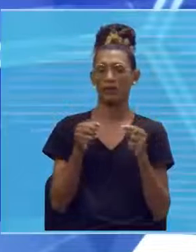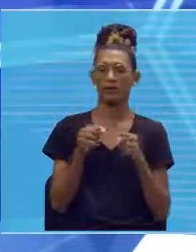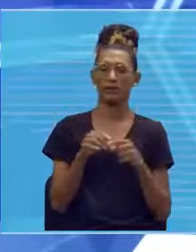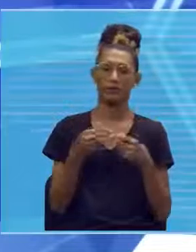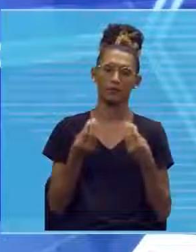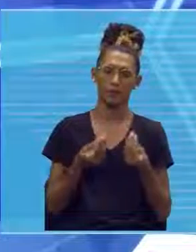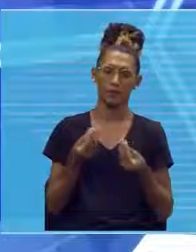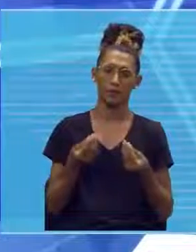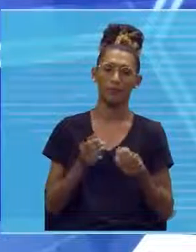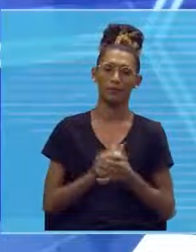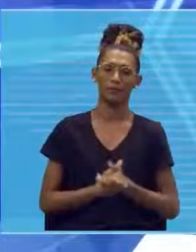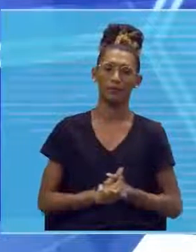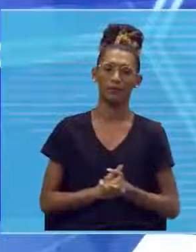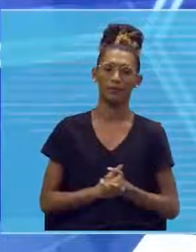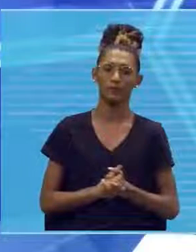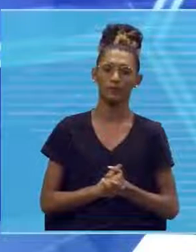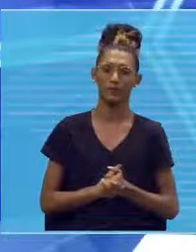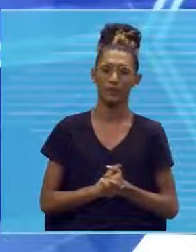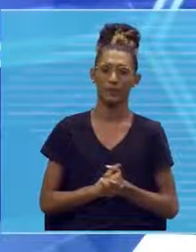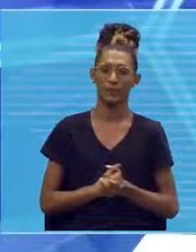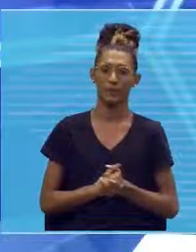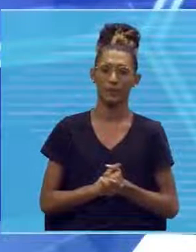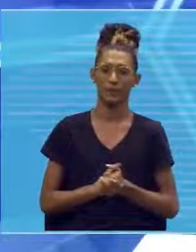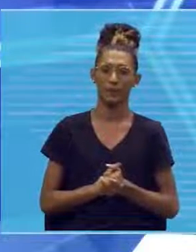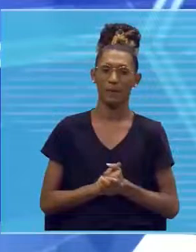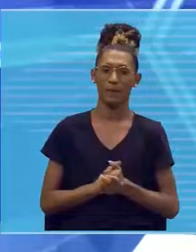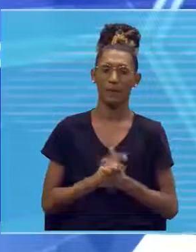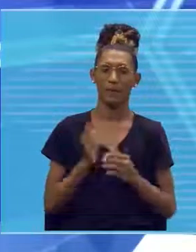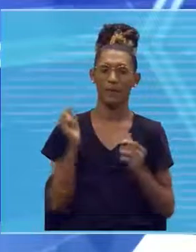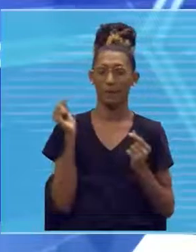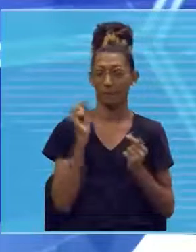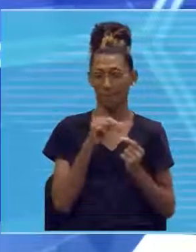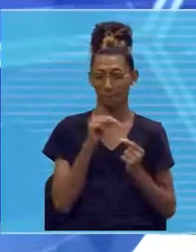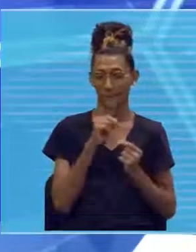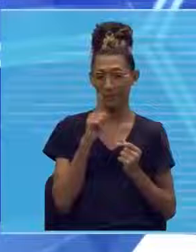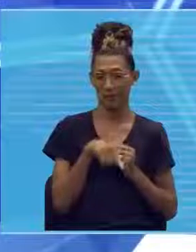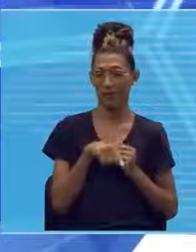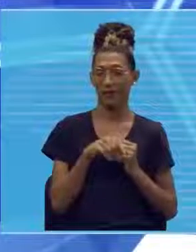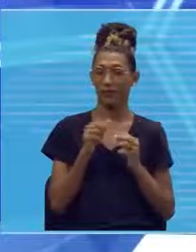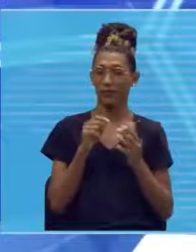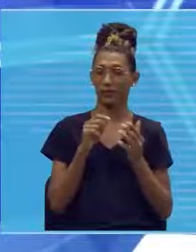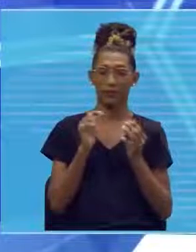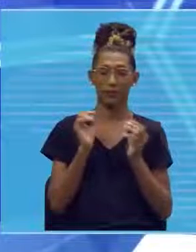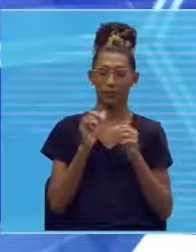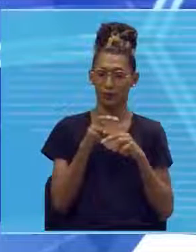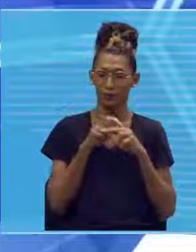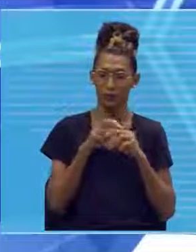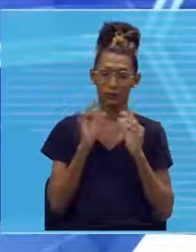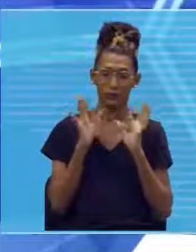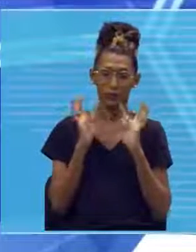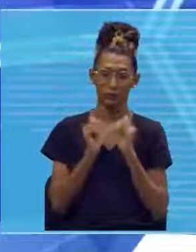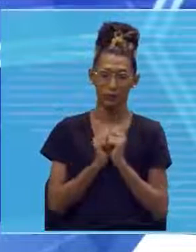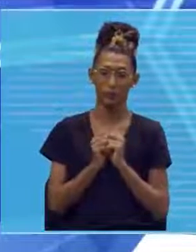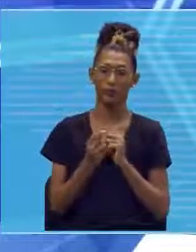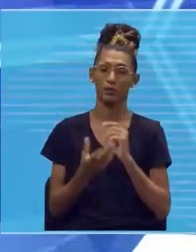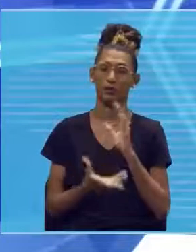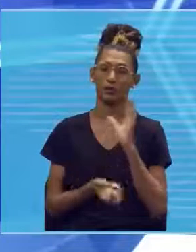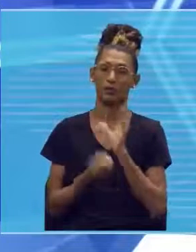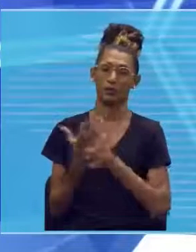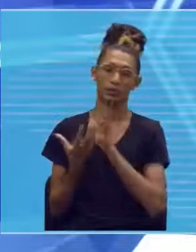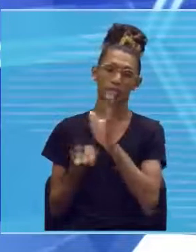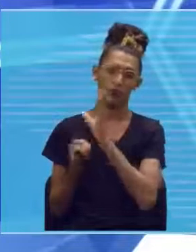inenarrável sendo a mesma a fonte de tudo e existe de tudo que